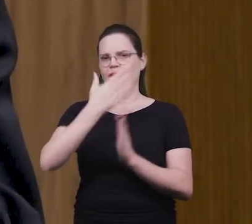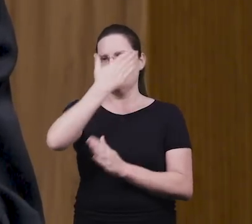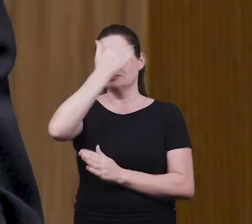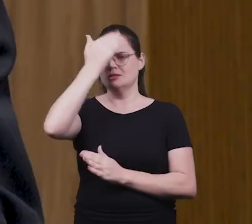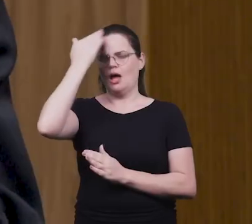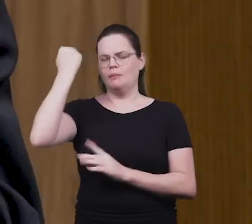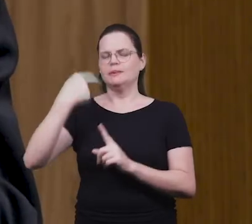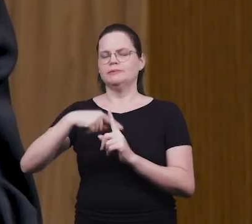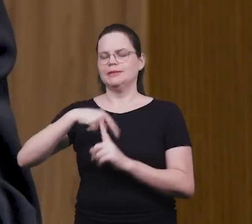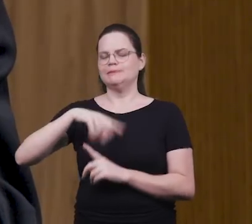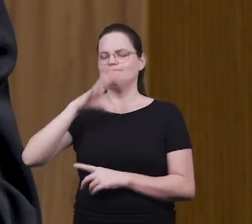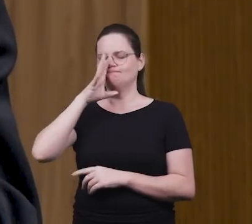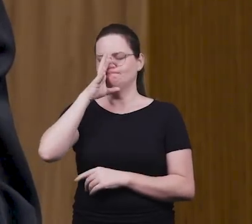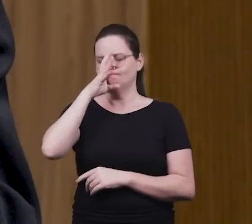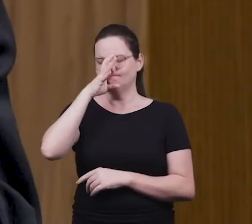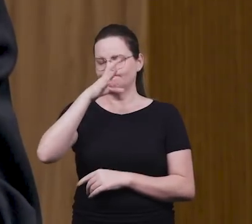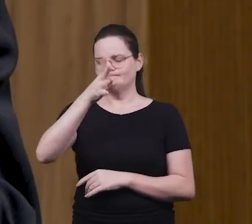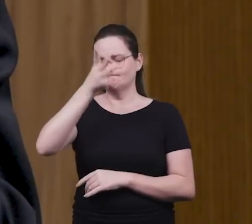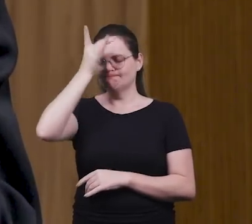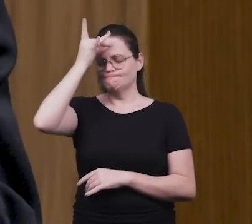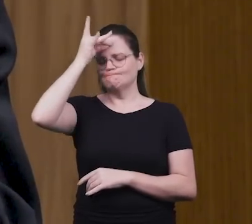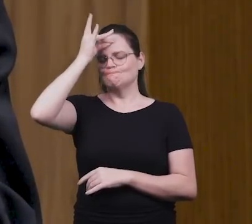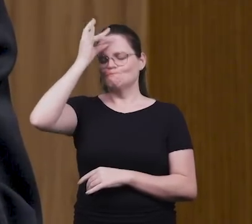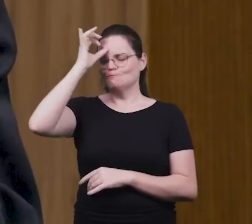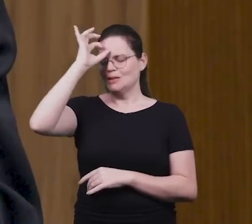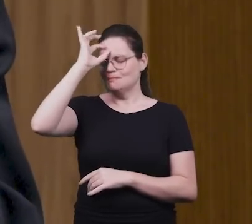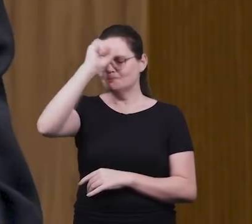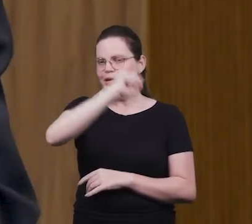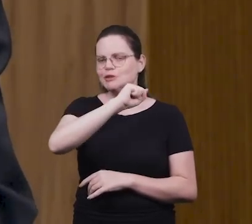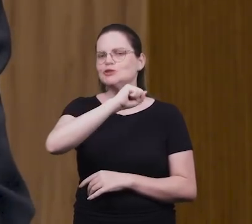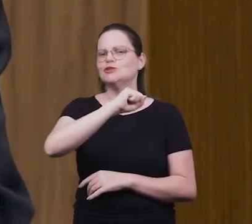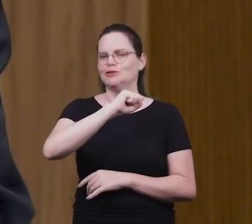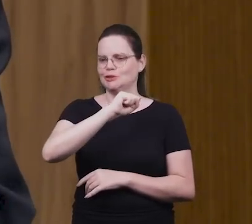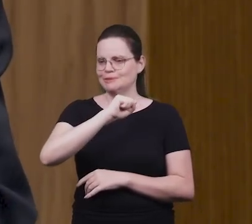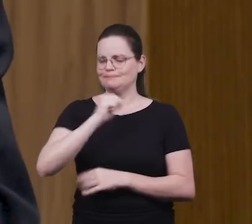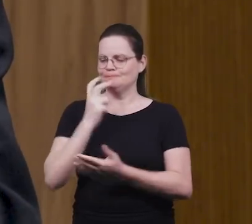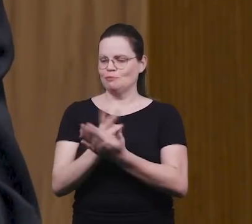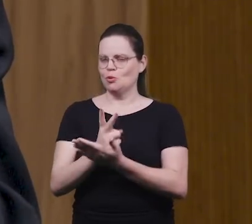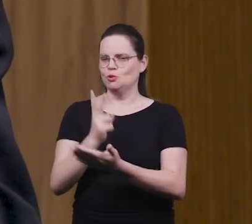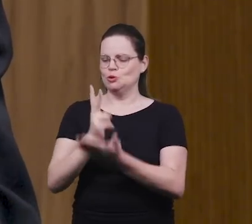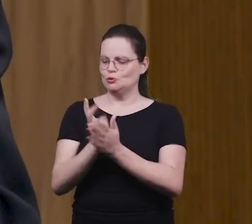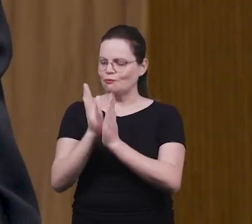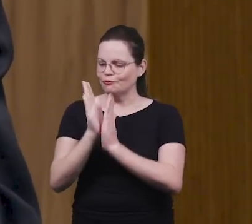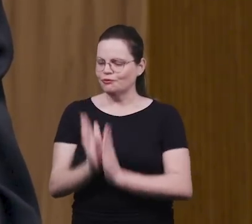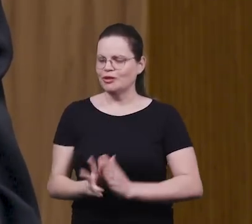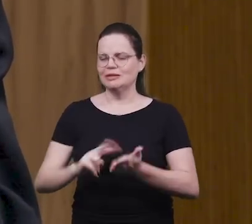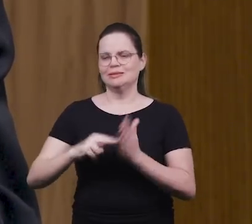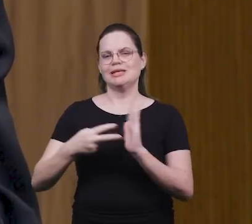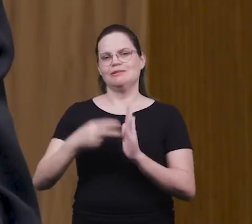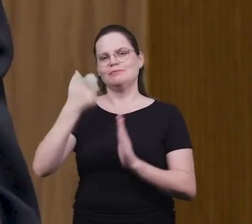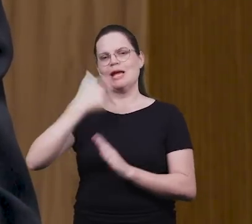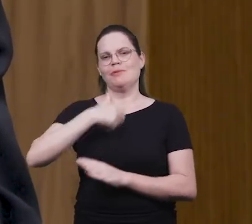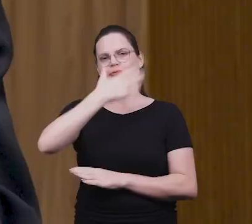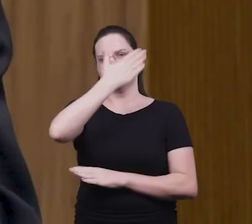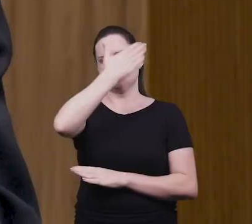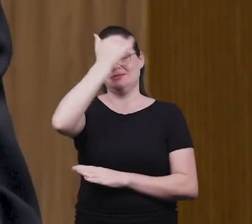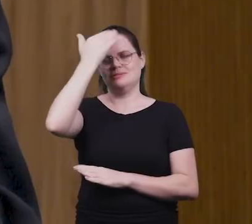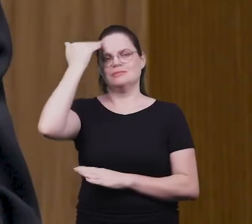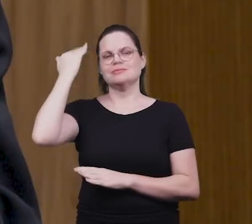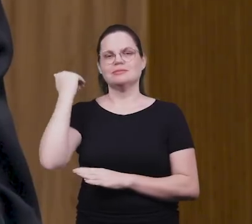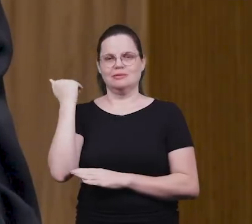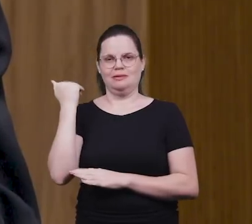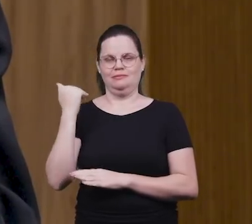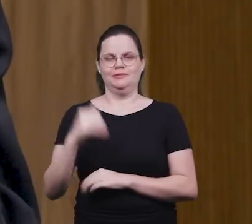no sentido de que aquilo que ela ouviu, ela guardou e permaneceu fiel, os remanescentes fiéis permaneceram fiéis até o